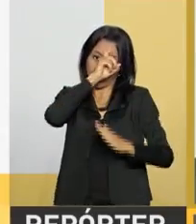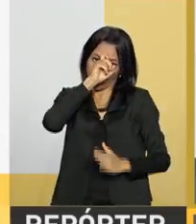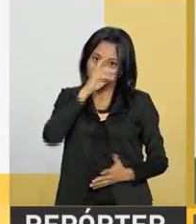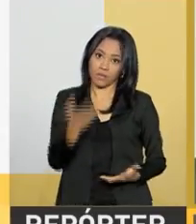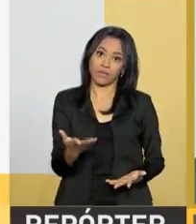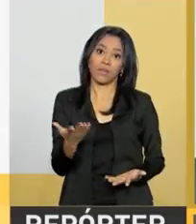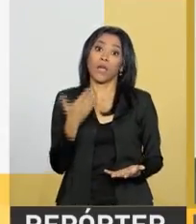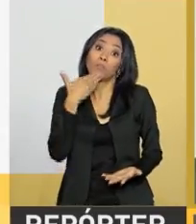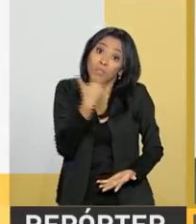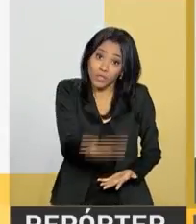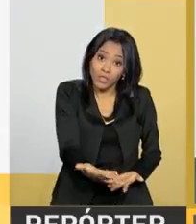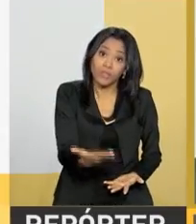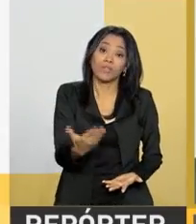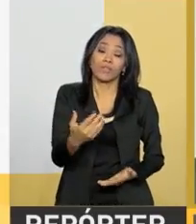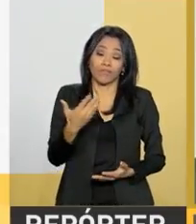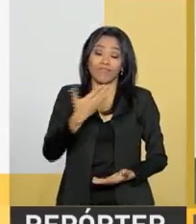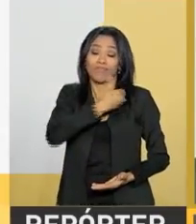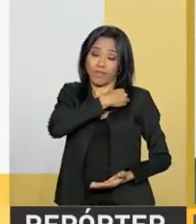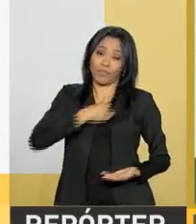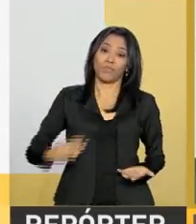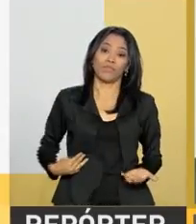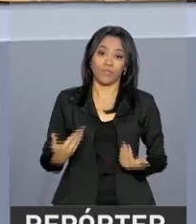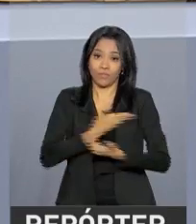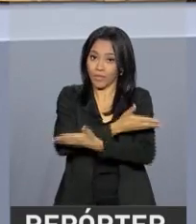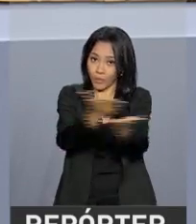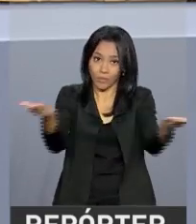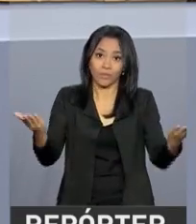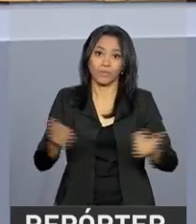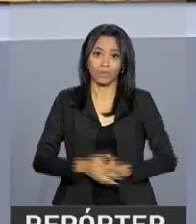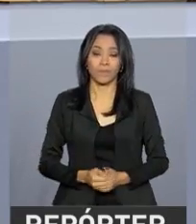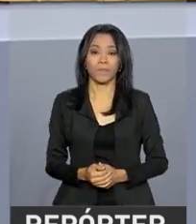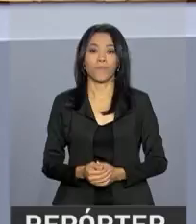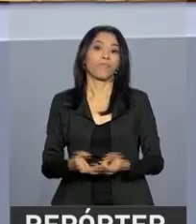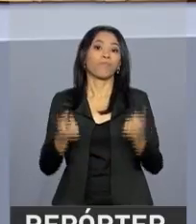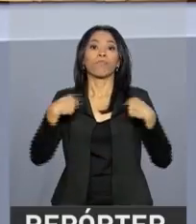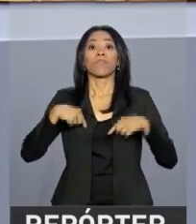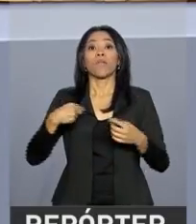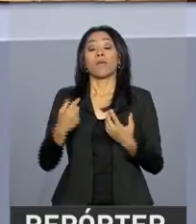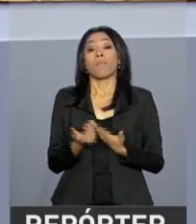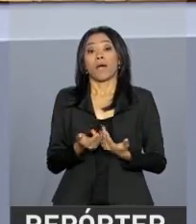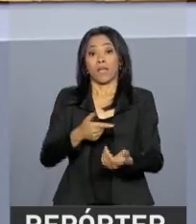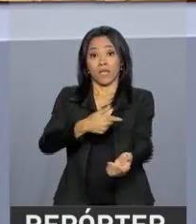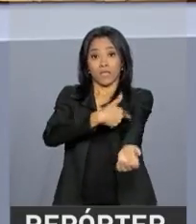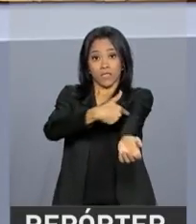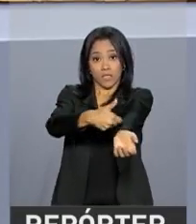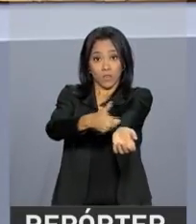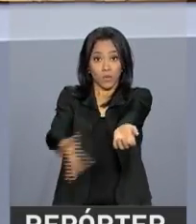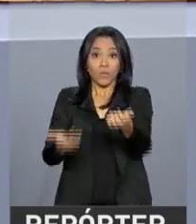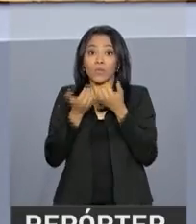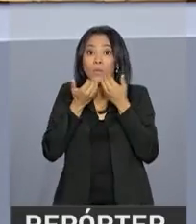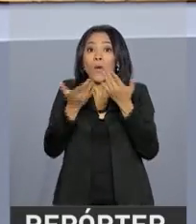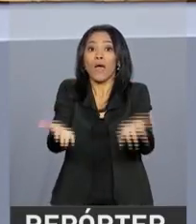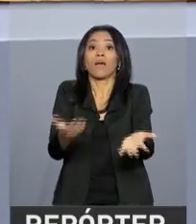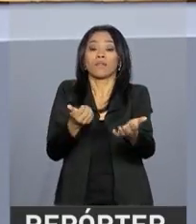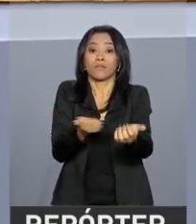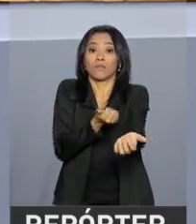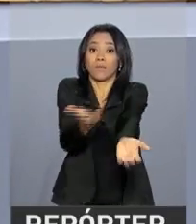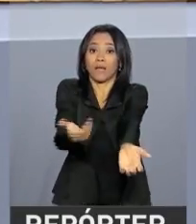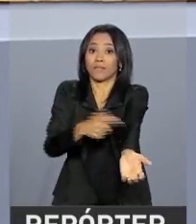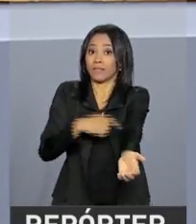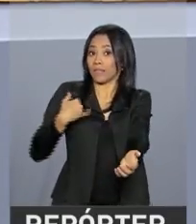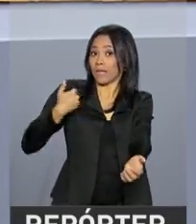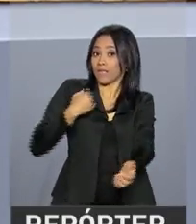é um apelo feito pelo ministério da saúde para todos para doar é necessário ter entre 16 e 69